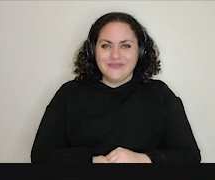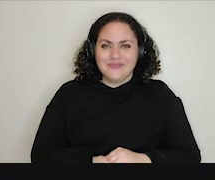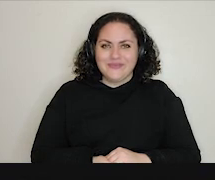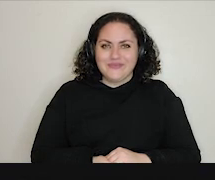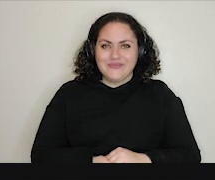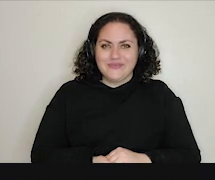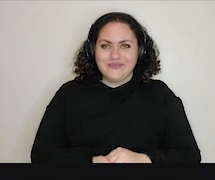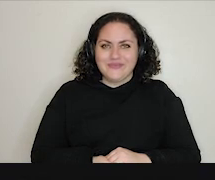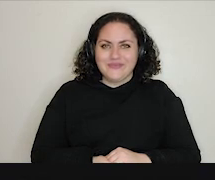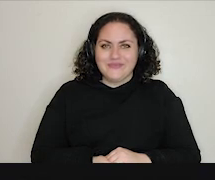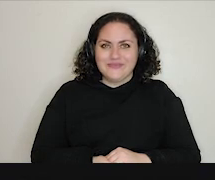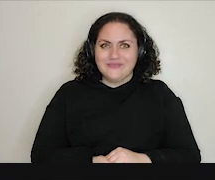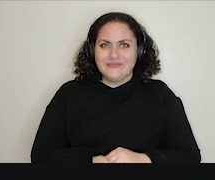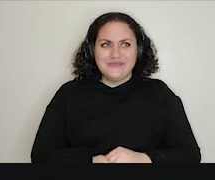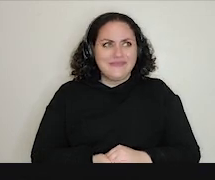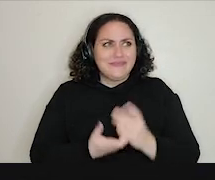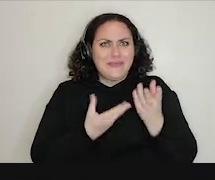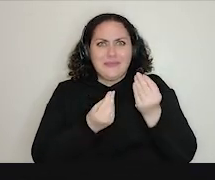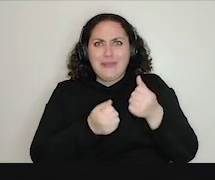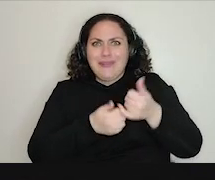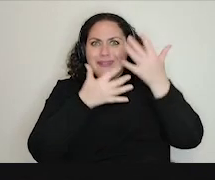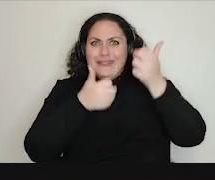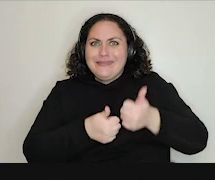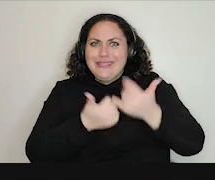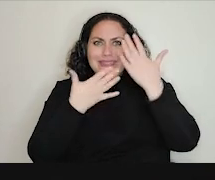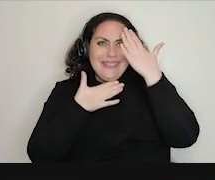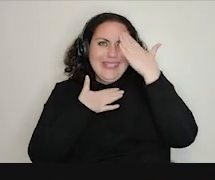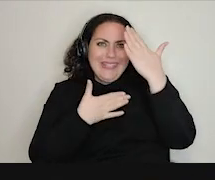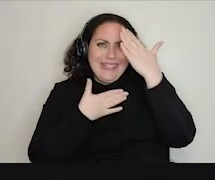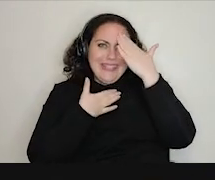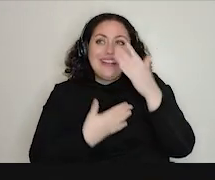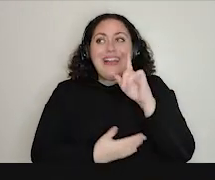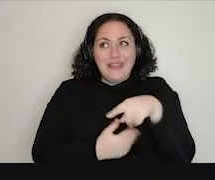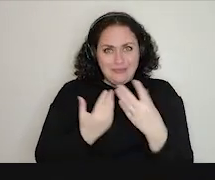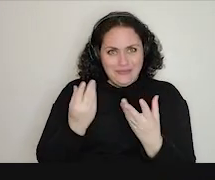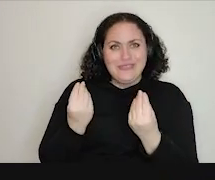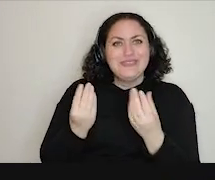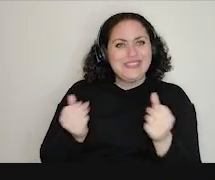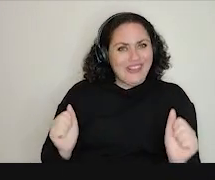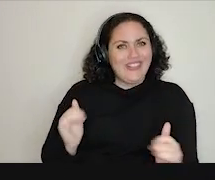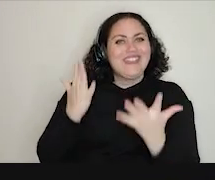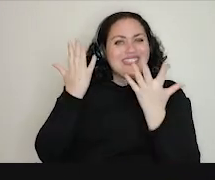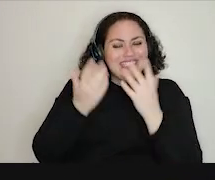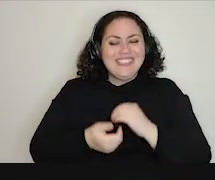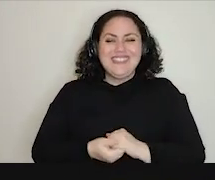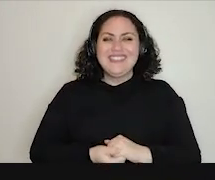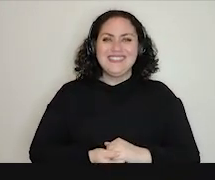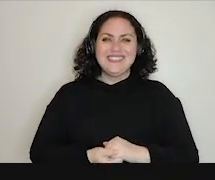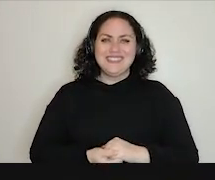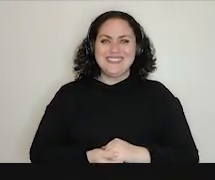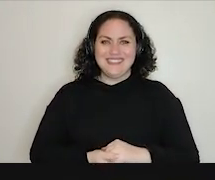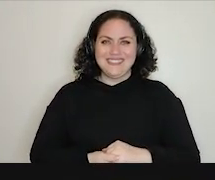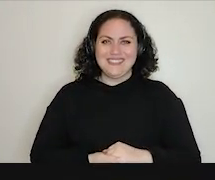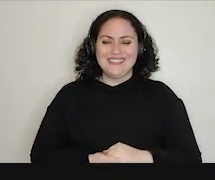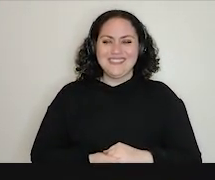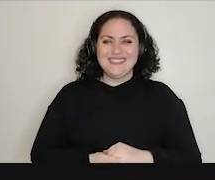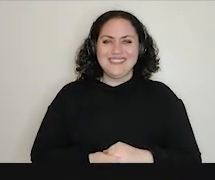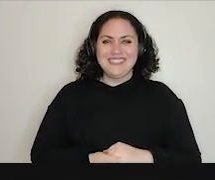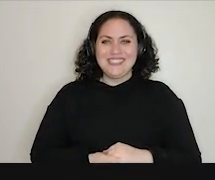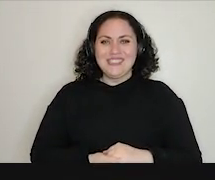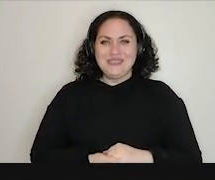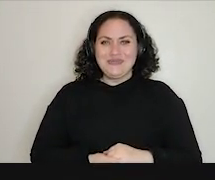Ai, meu Deus do céu, obrigada, gente. São muitos, muitos elogios.